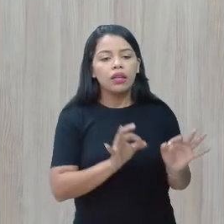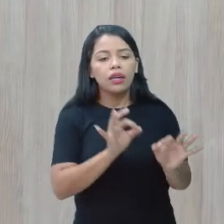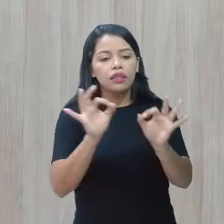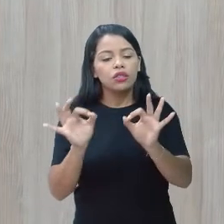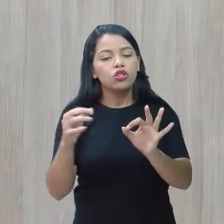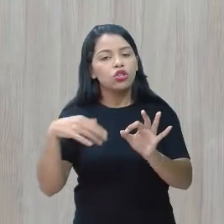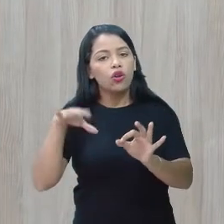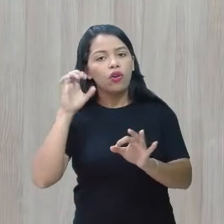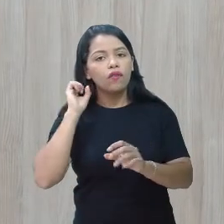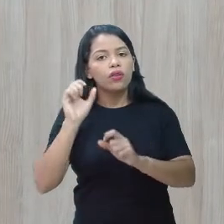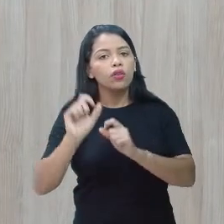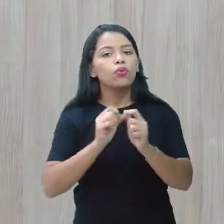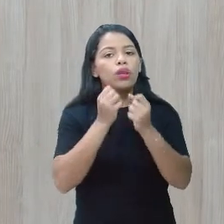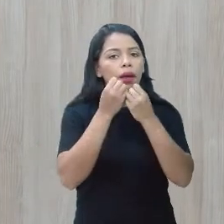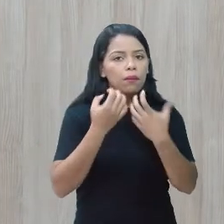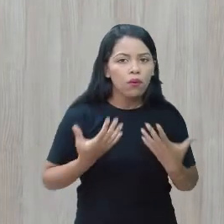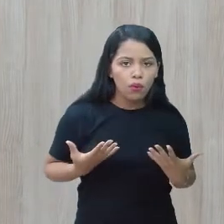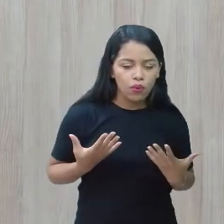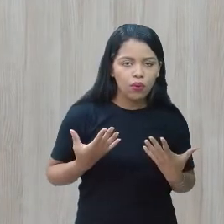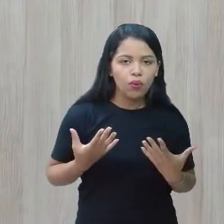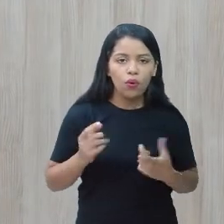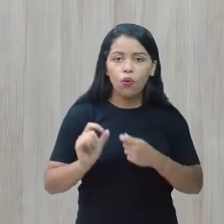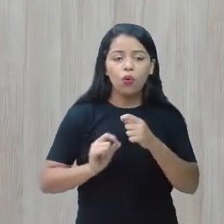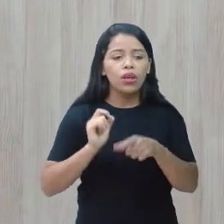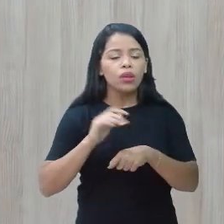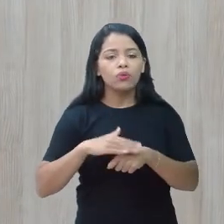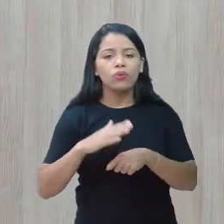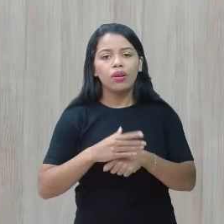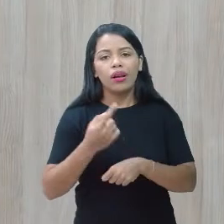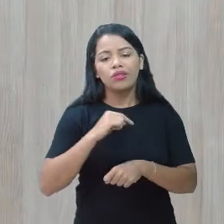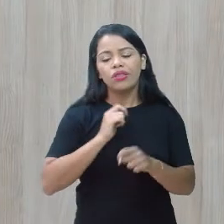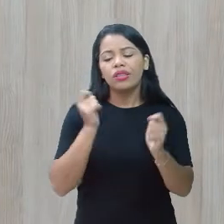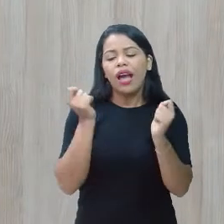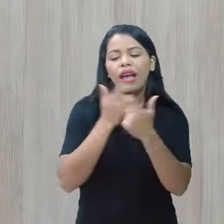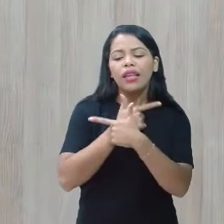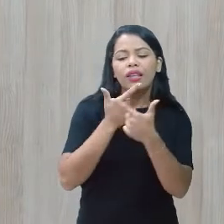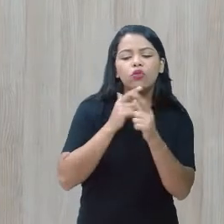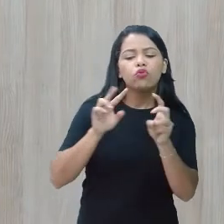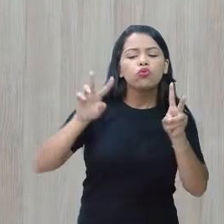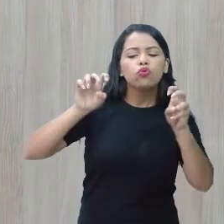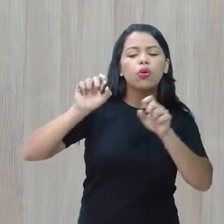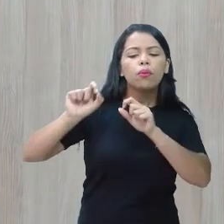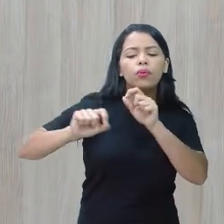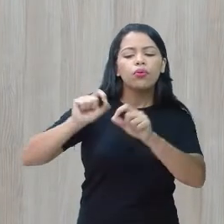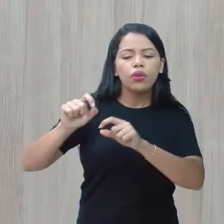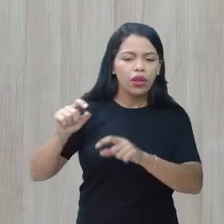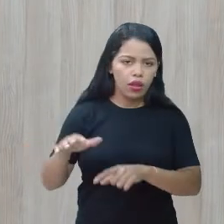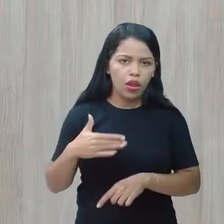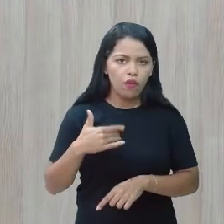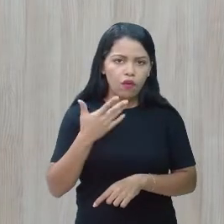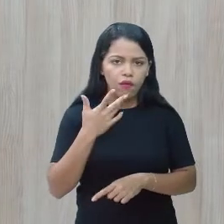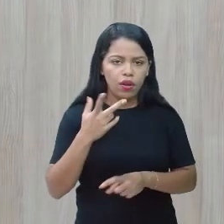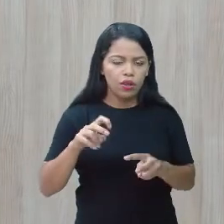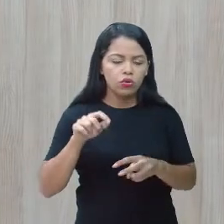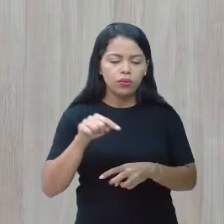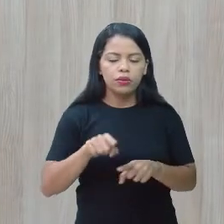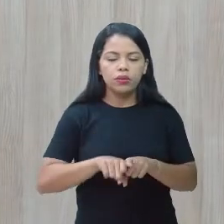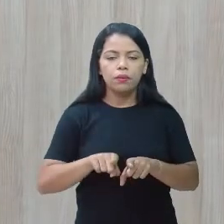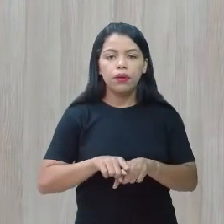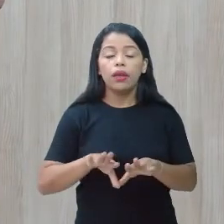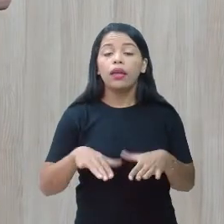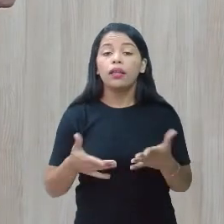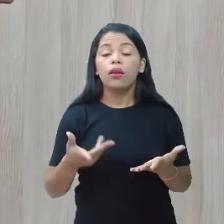é? O que é que no momento, estamos rindo de quê? Eu vou chegar nesse ponto também, não é? É